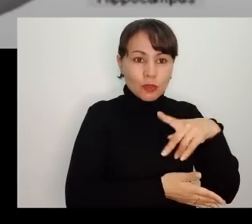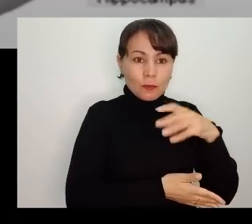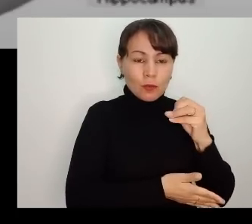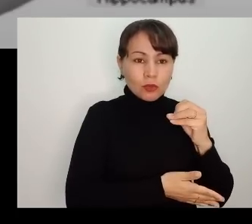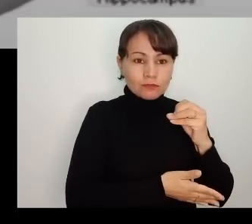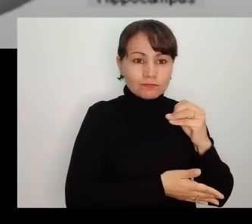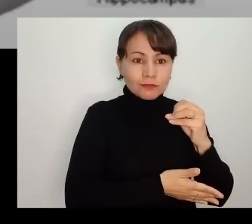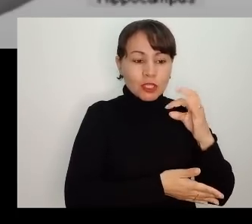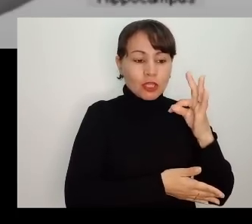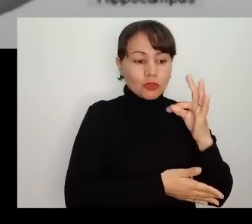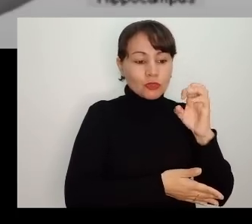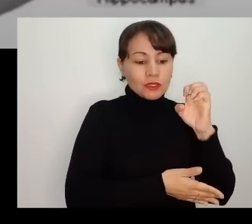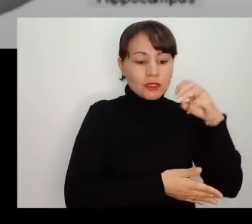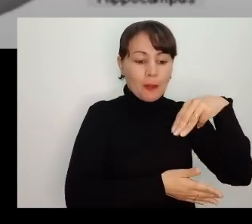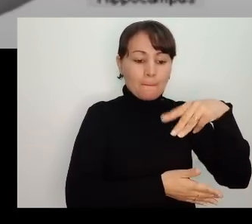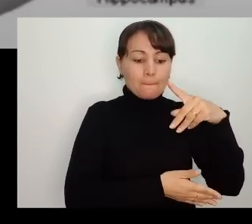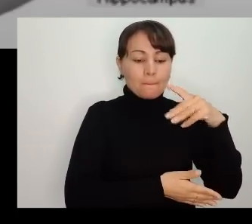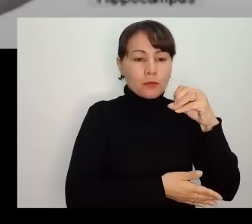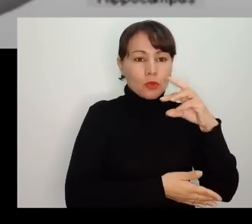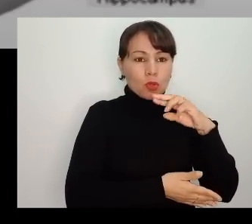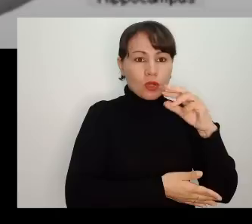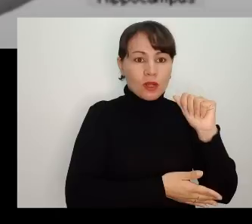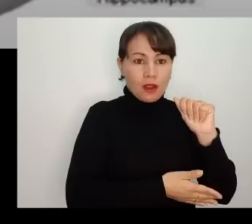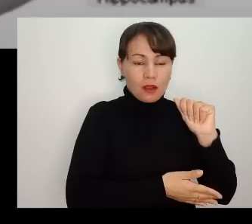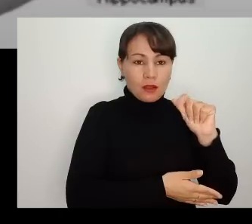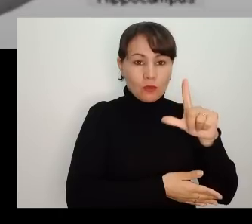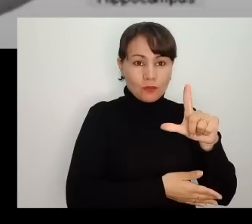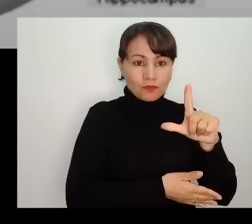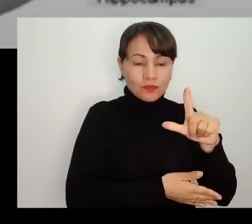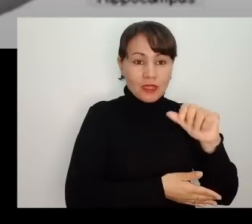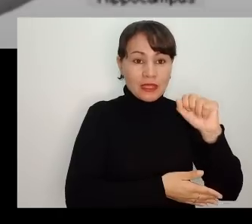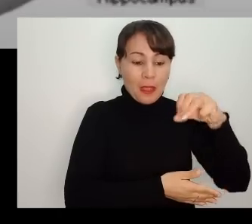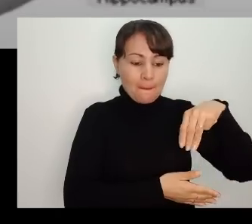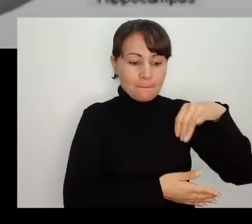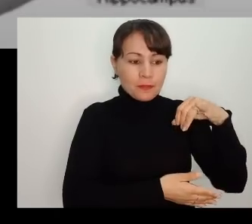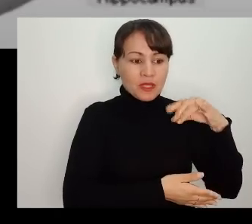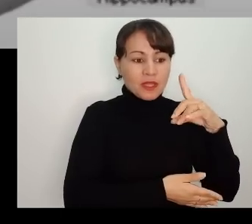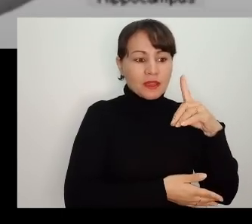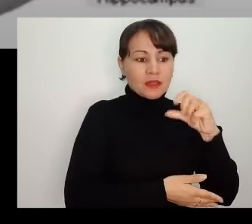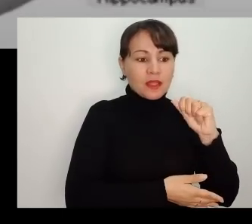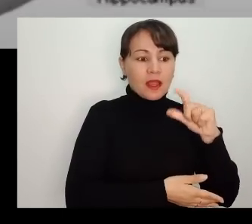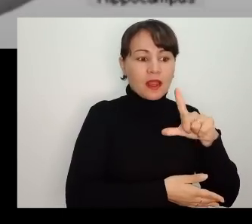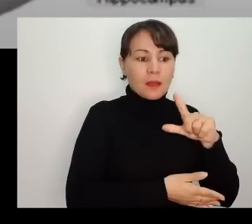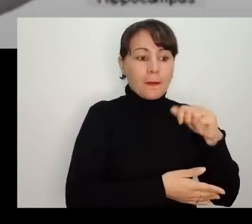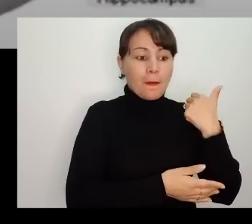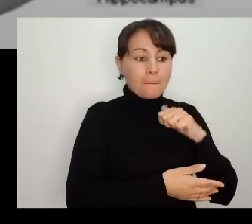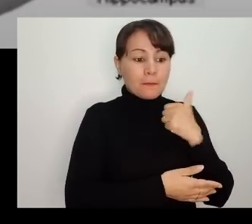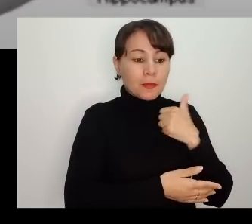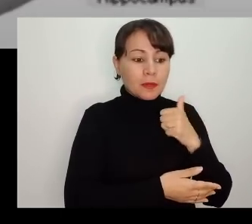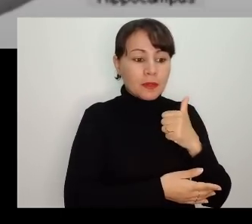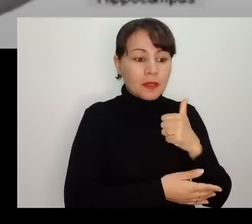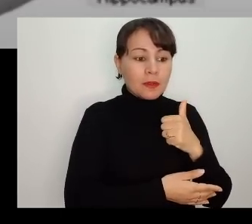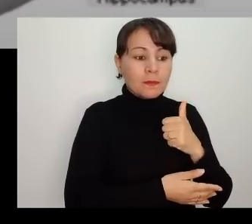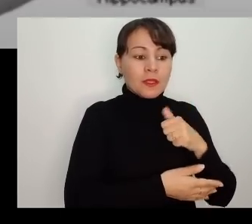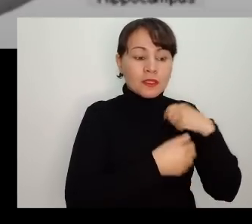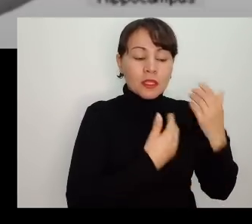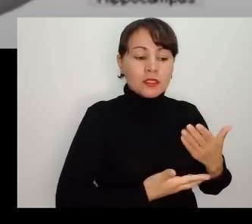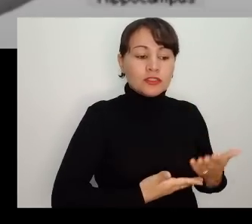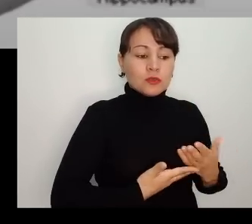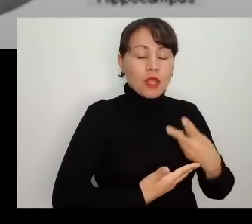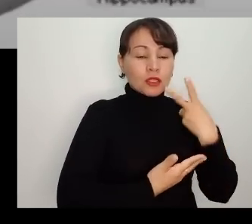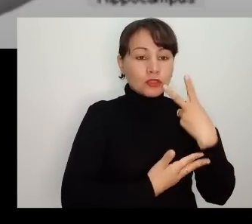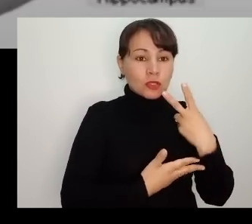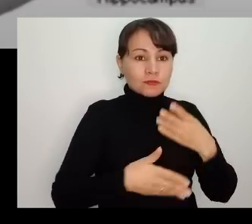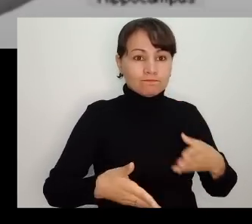hipocampo, também no lóbulo temporal. E a amígdala, ela vai, primeiramente,